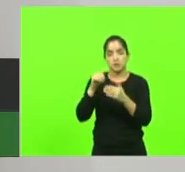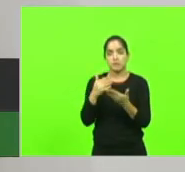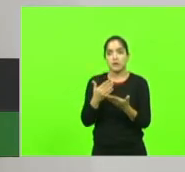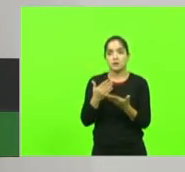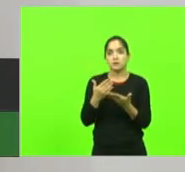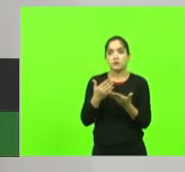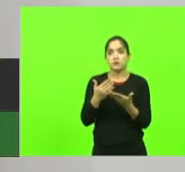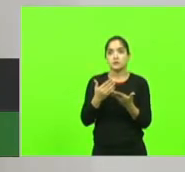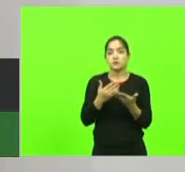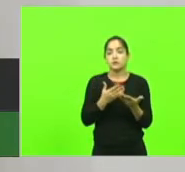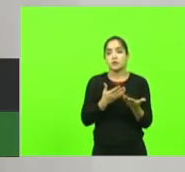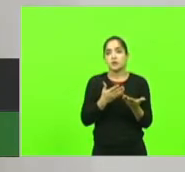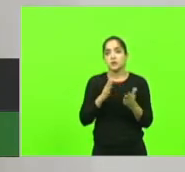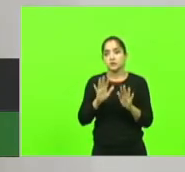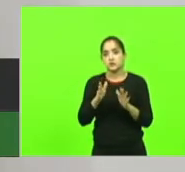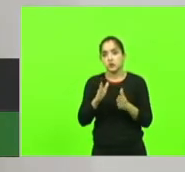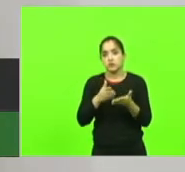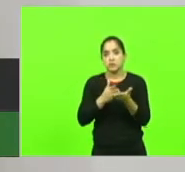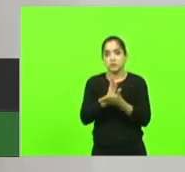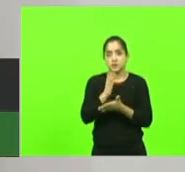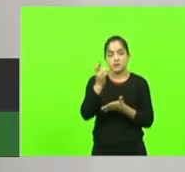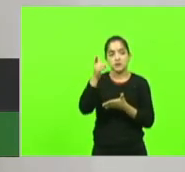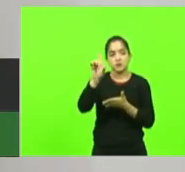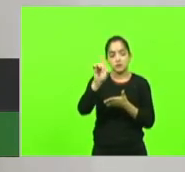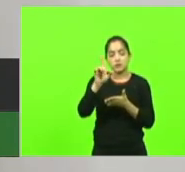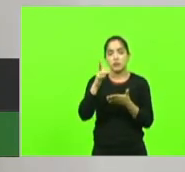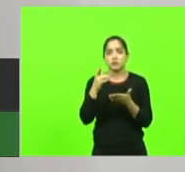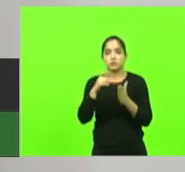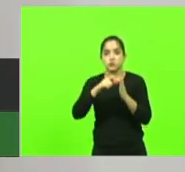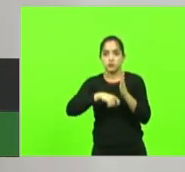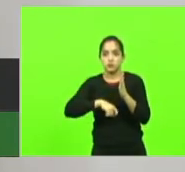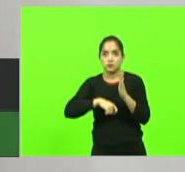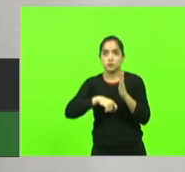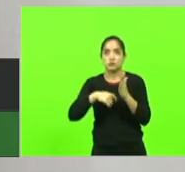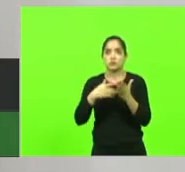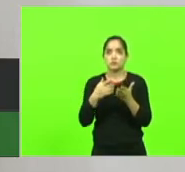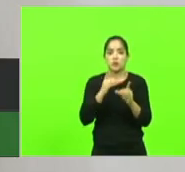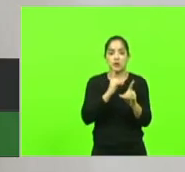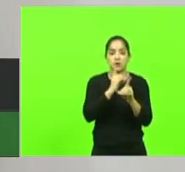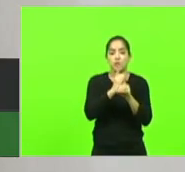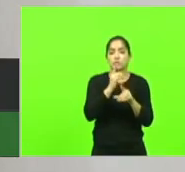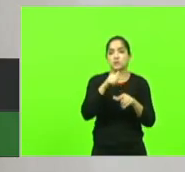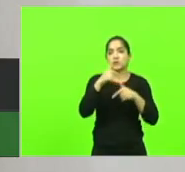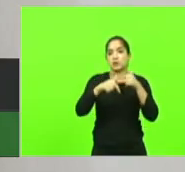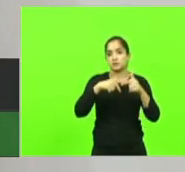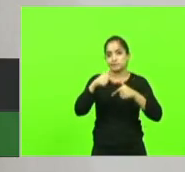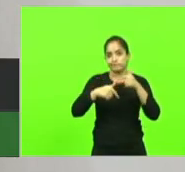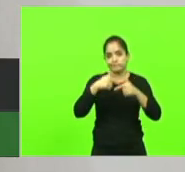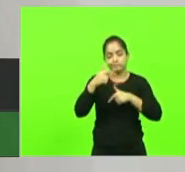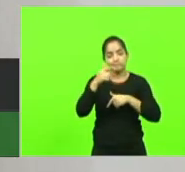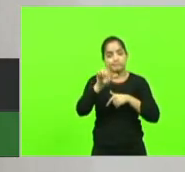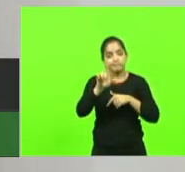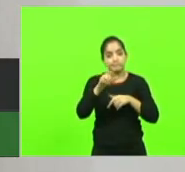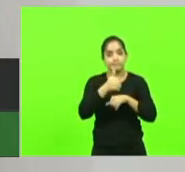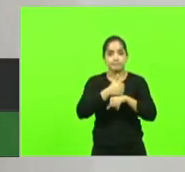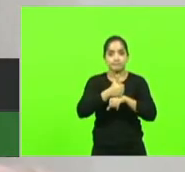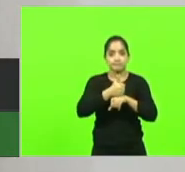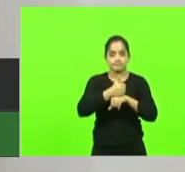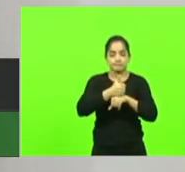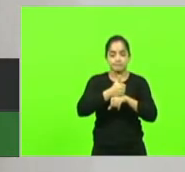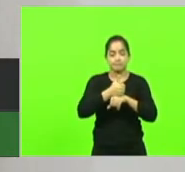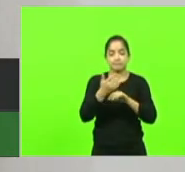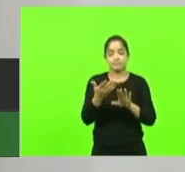já passaram em outros concursos, já encontraram outra atividade profissional,